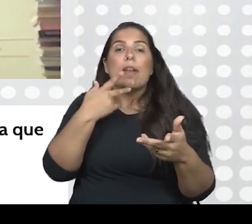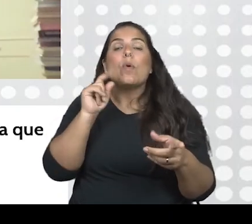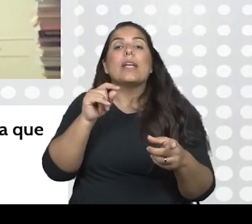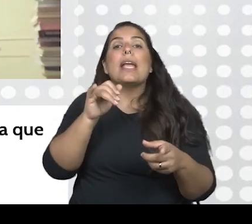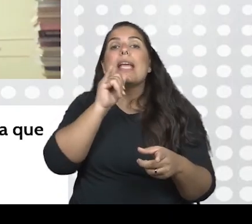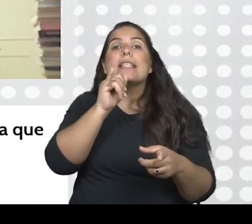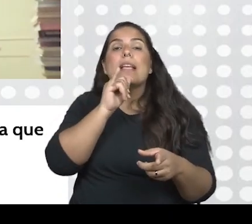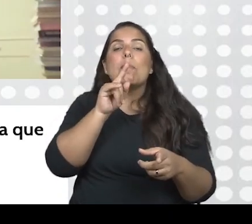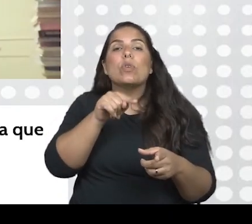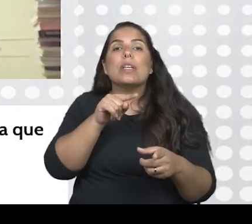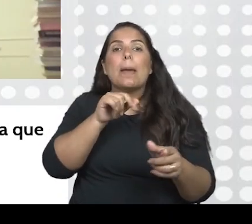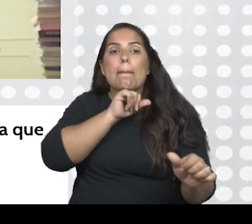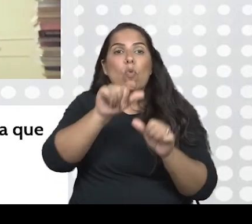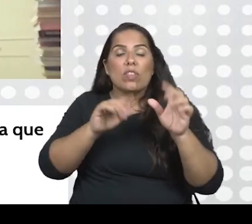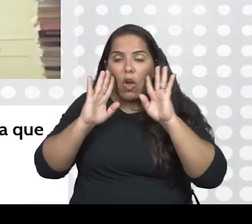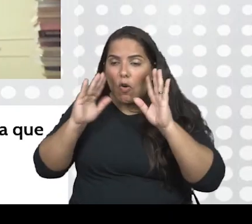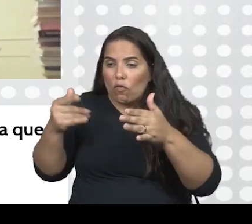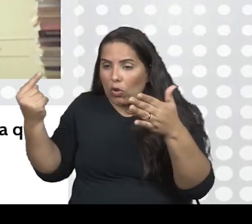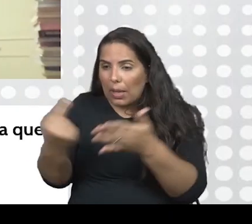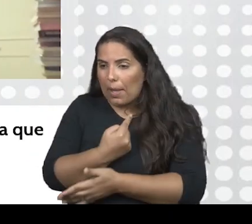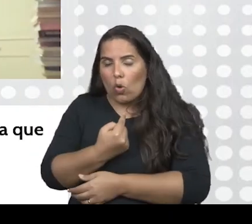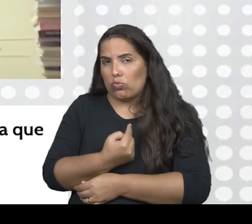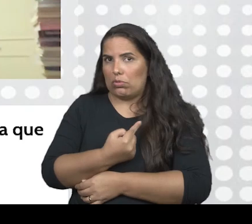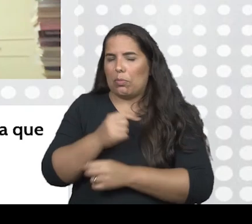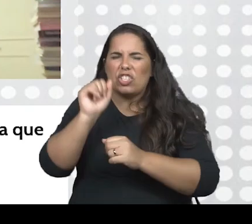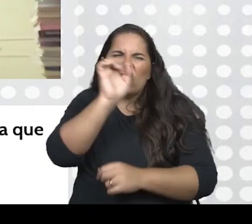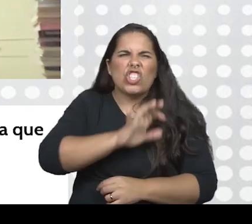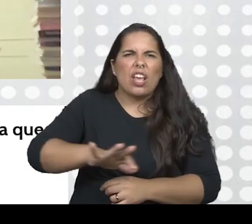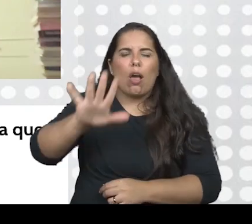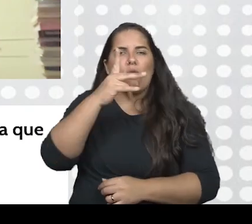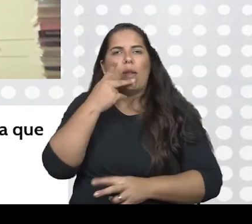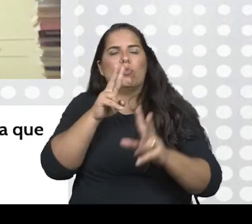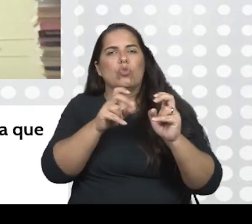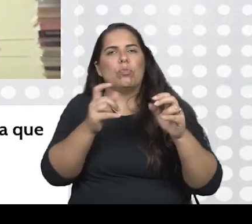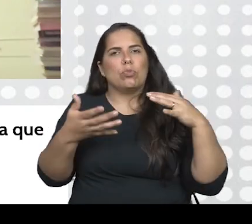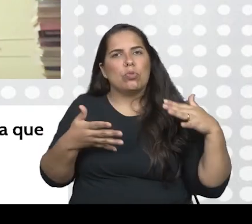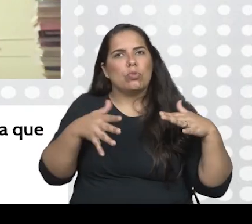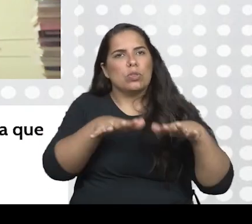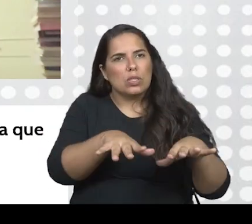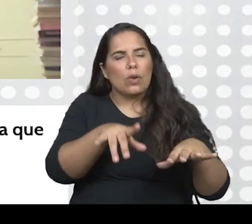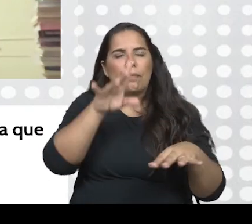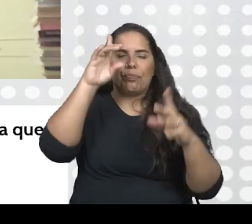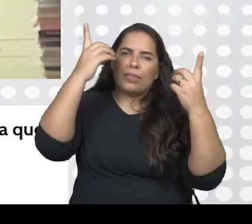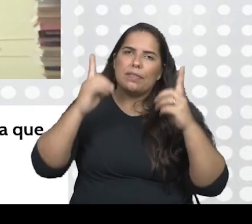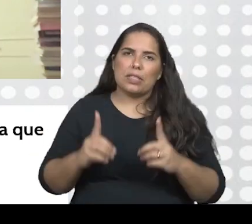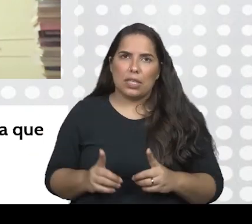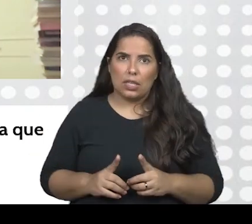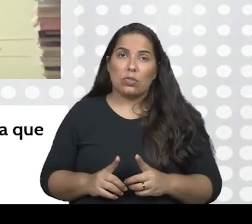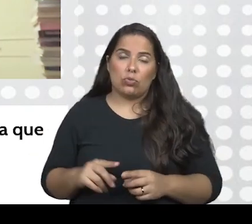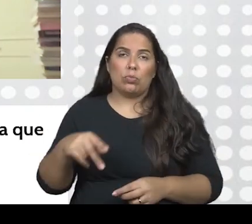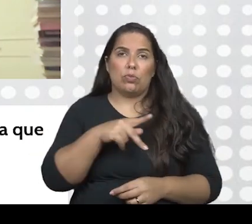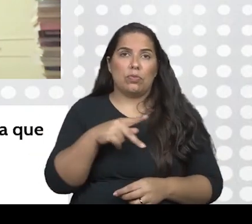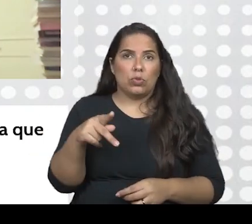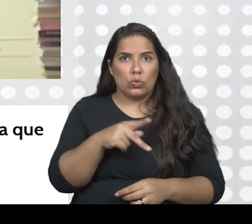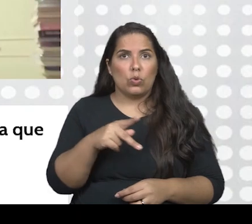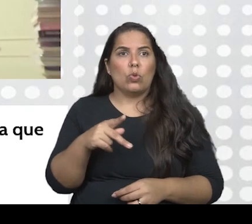o foco da pergunta, porque, de maneira geral, quando falamos sobre inclusão e sobre deficiência, os